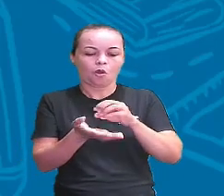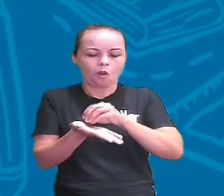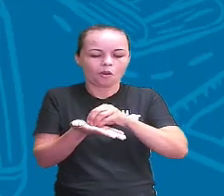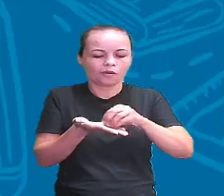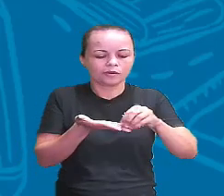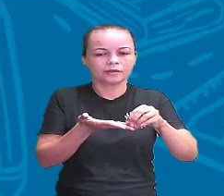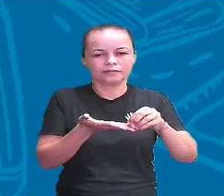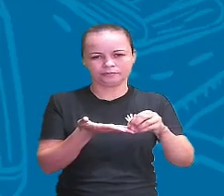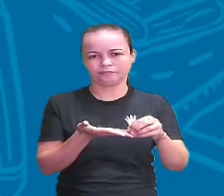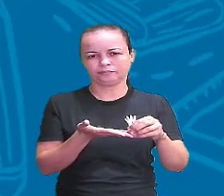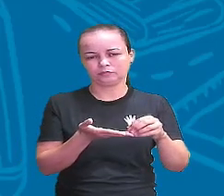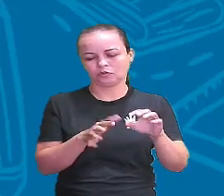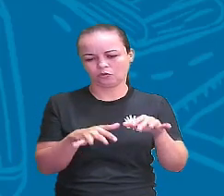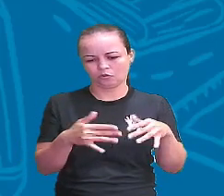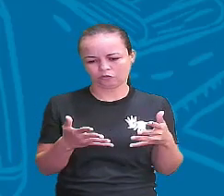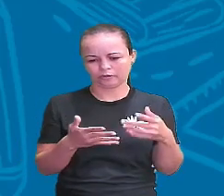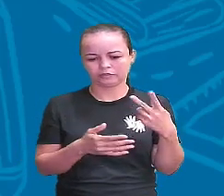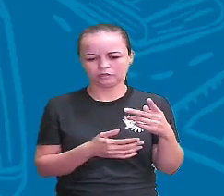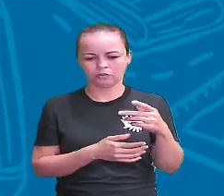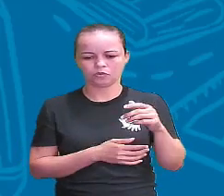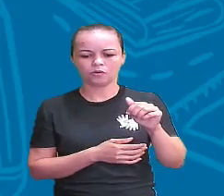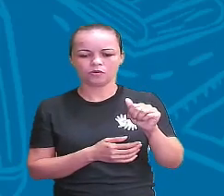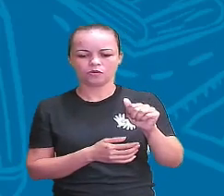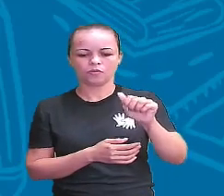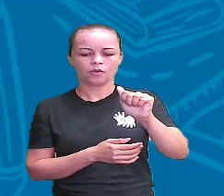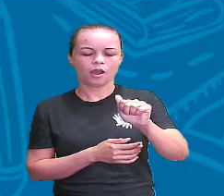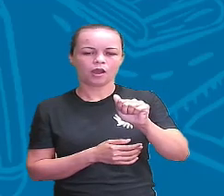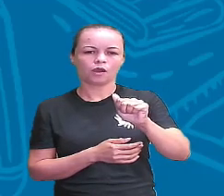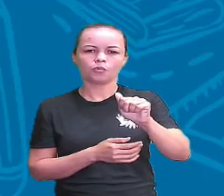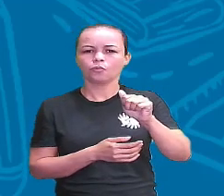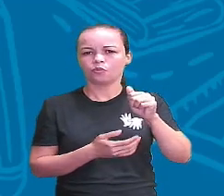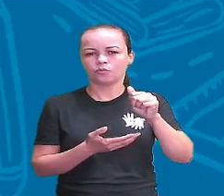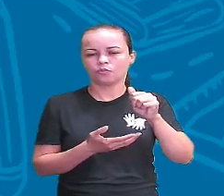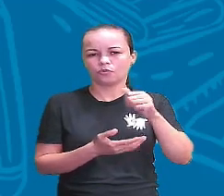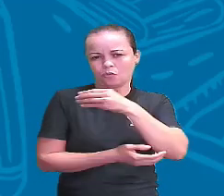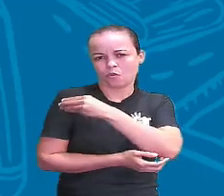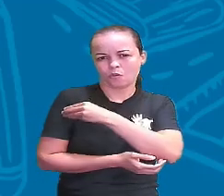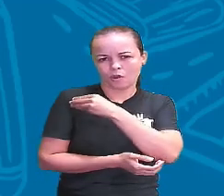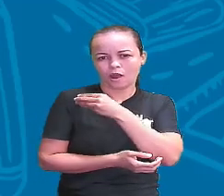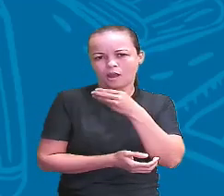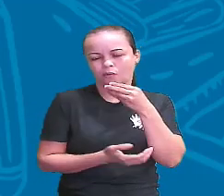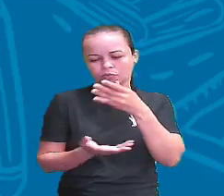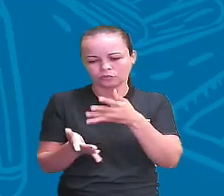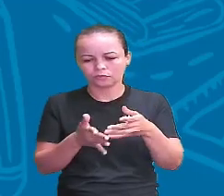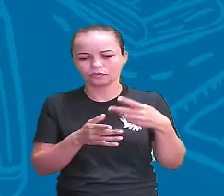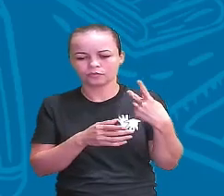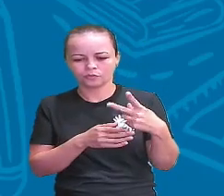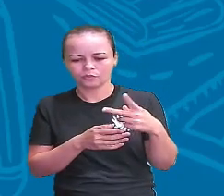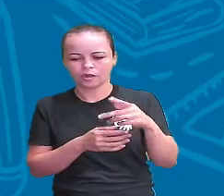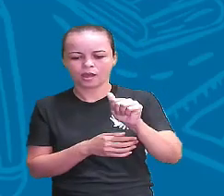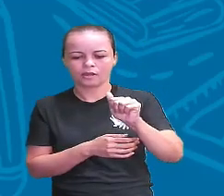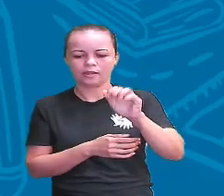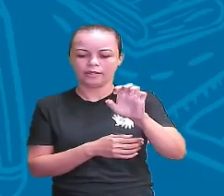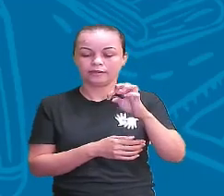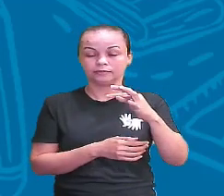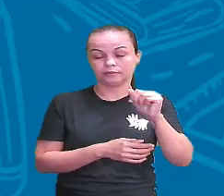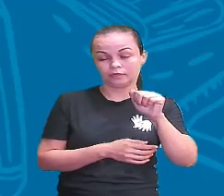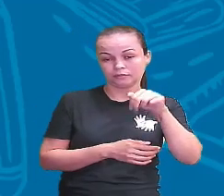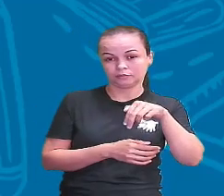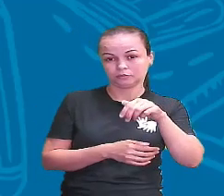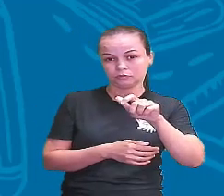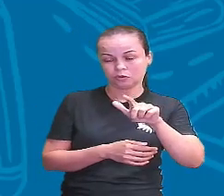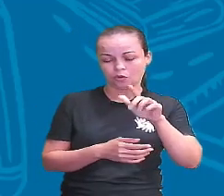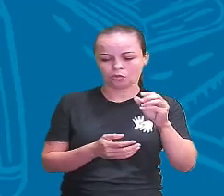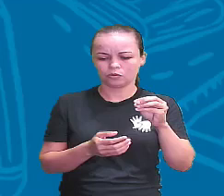vai ser o álcool etílico, o etanol, ou vai ser o ácido lático, ou vai ser o ácido acético, ou vai ser o